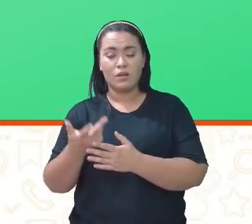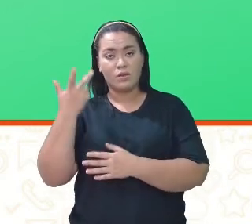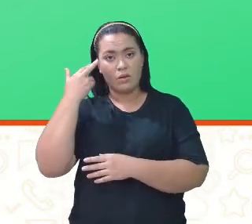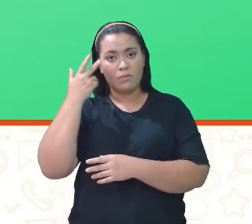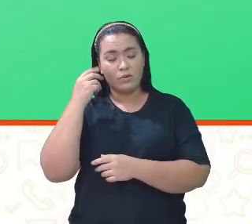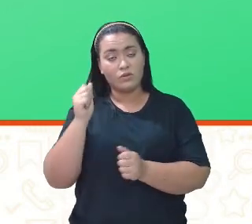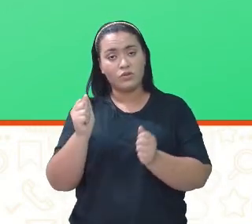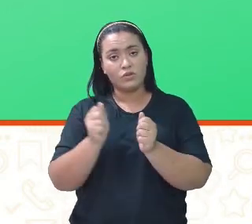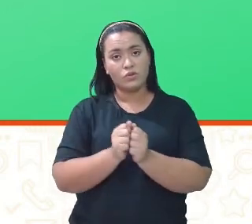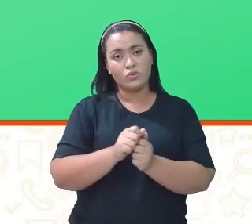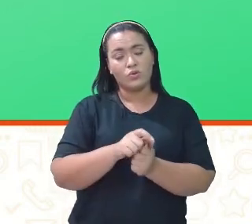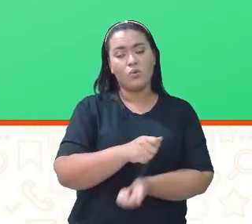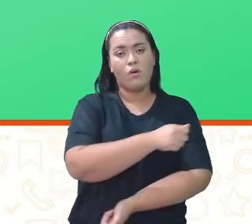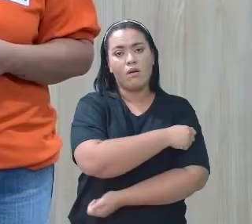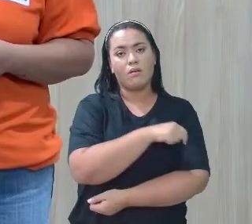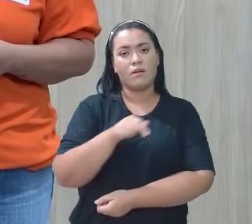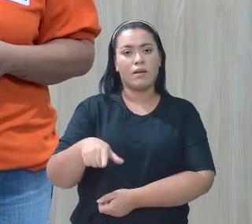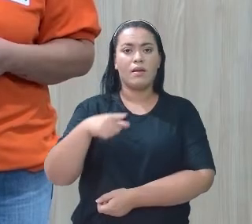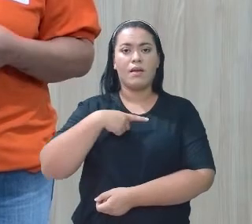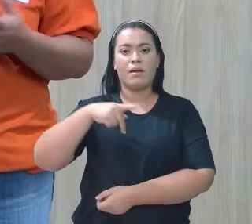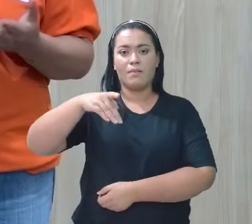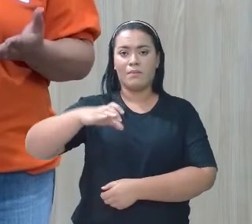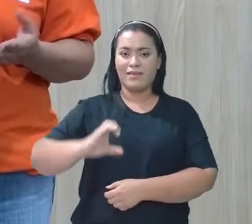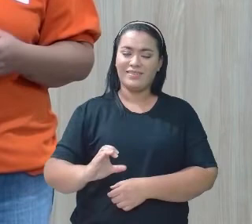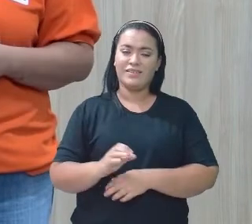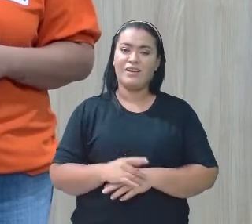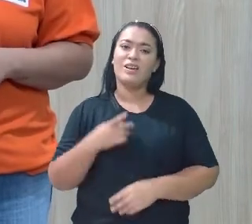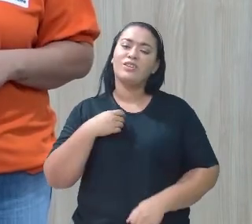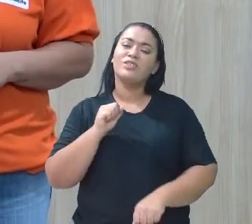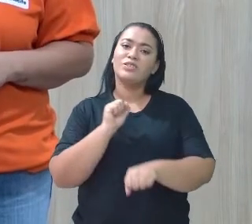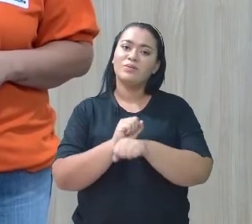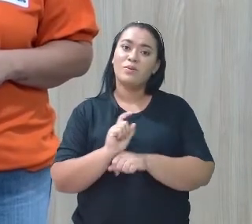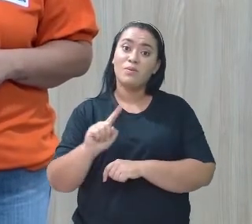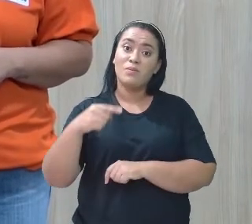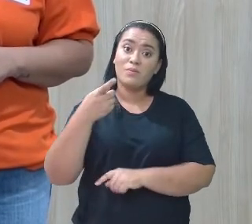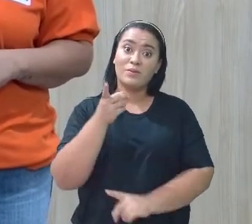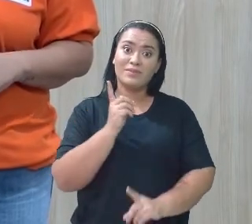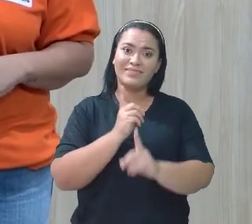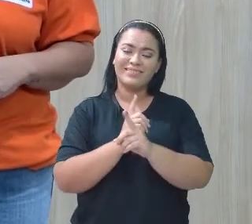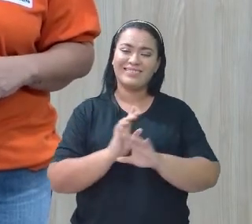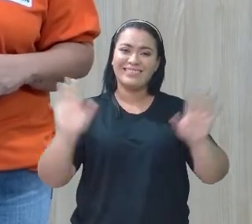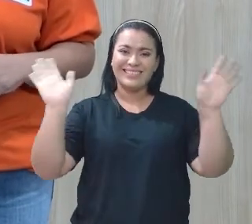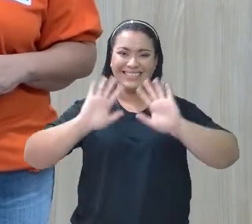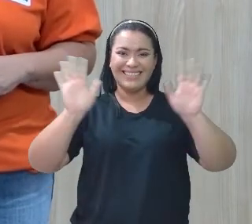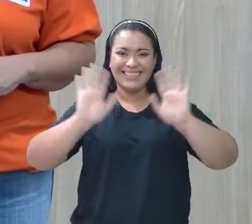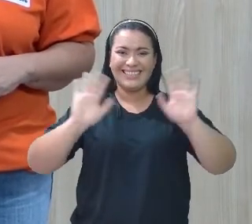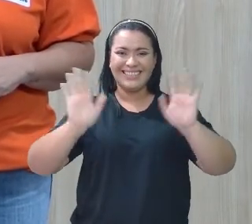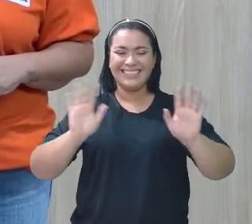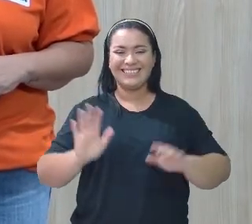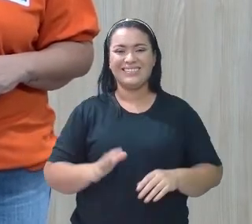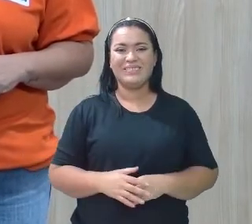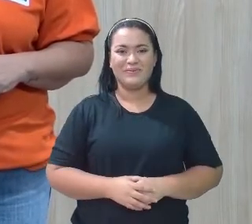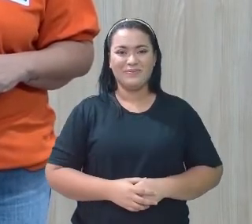estudante com paralisia cerebral. Eu te espero no nosso próximo momento. Até mais!